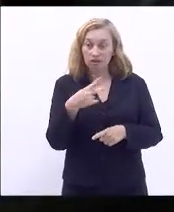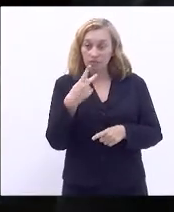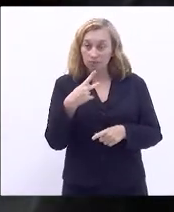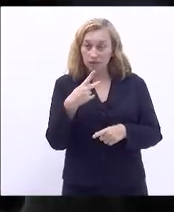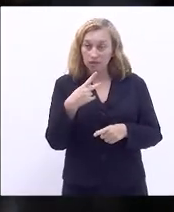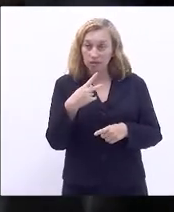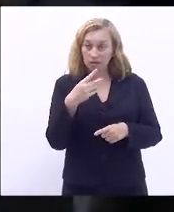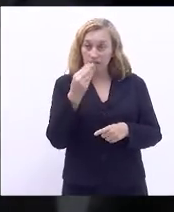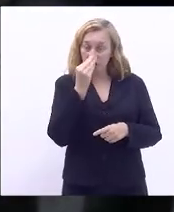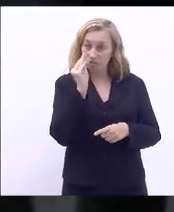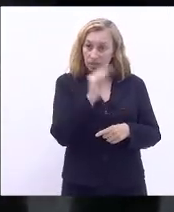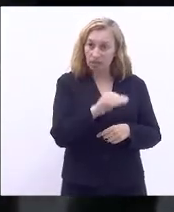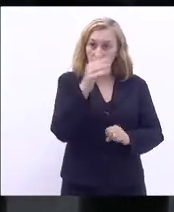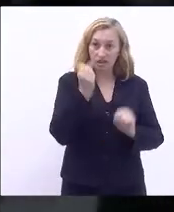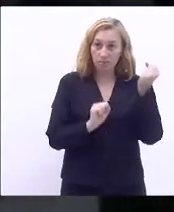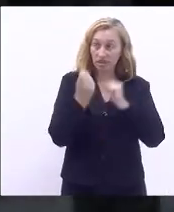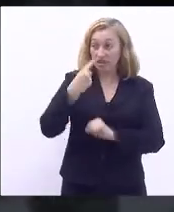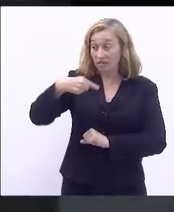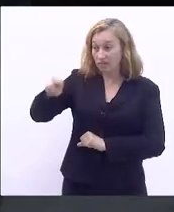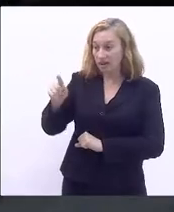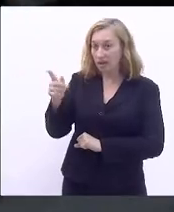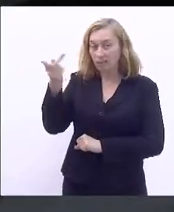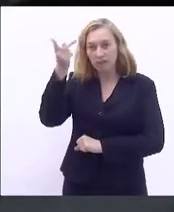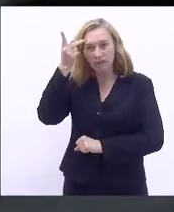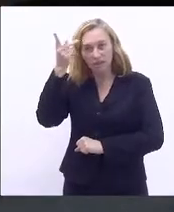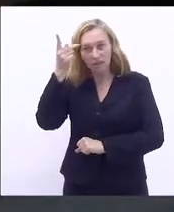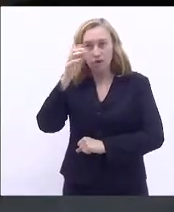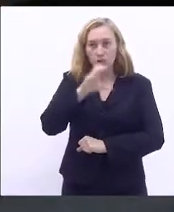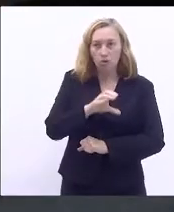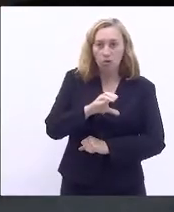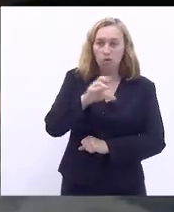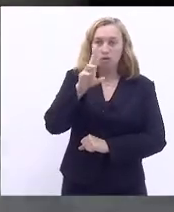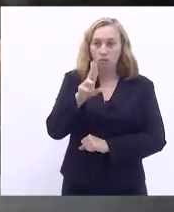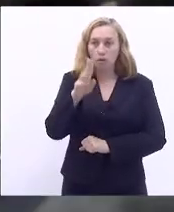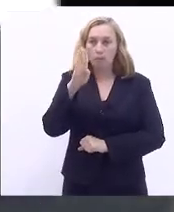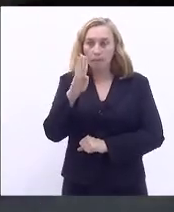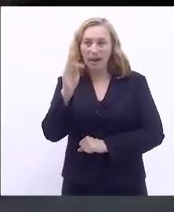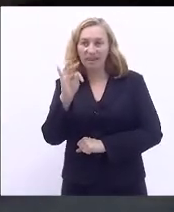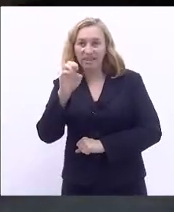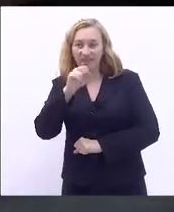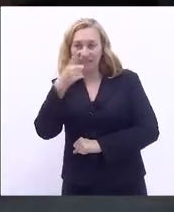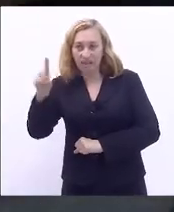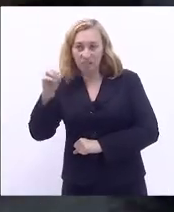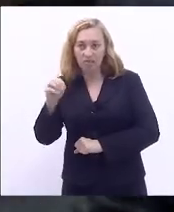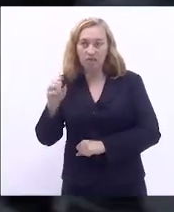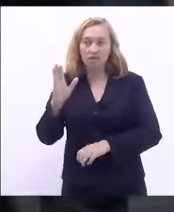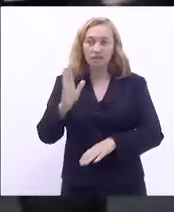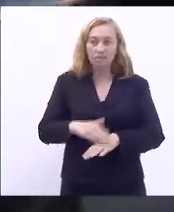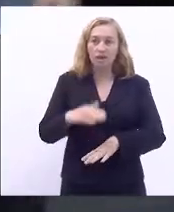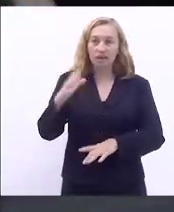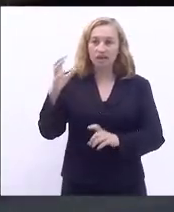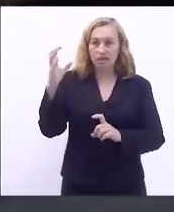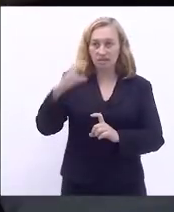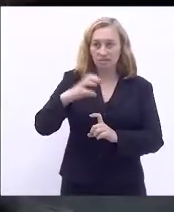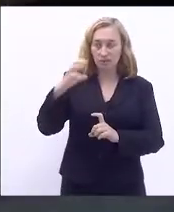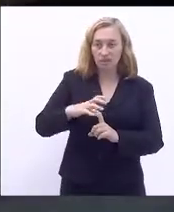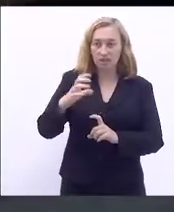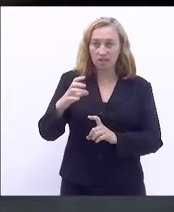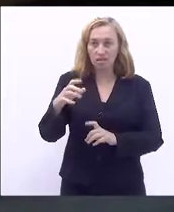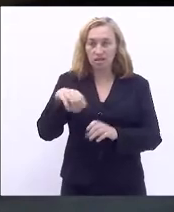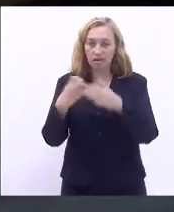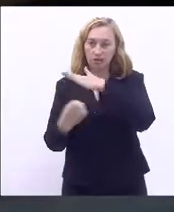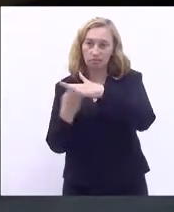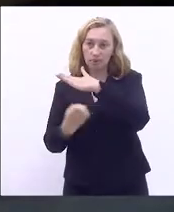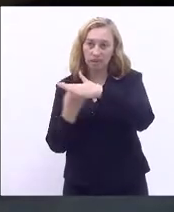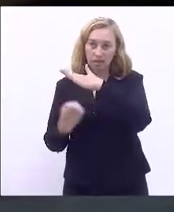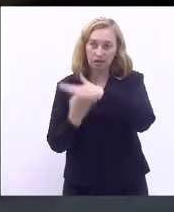fora, ela vai para São Paulo. E Cubatão, todo mundo sabe que tem empresas muito mais poluentes do que essa, gerando um poluente que